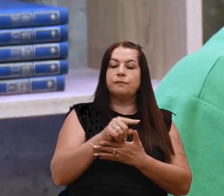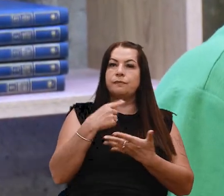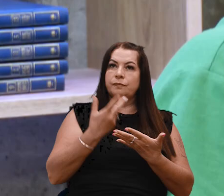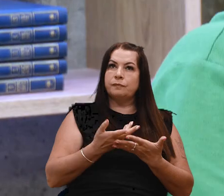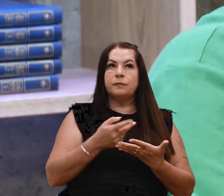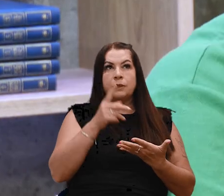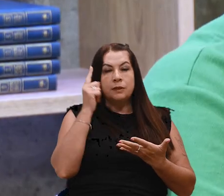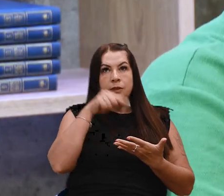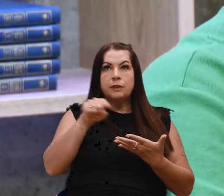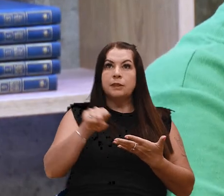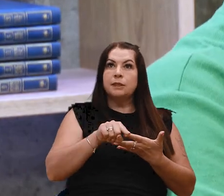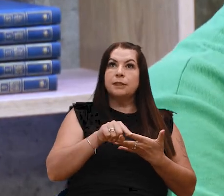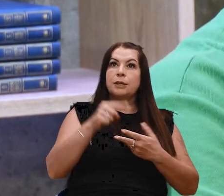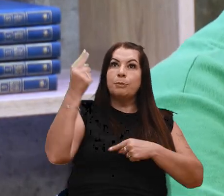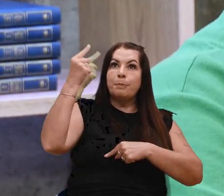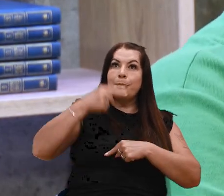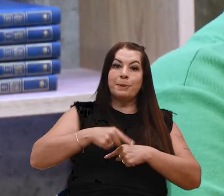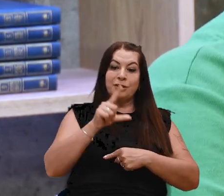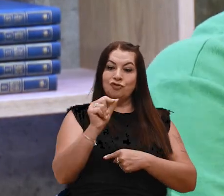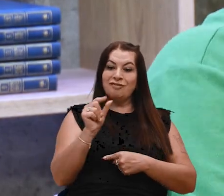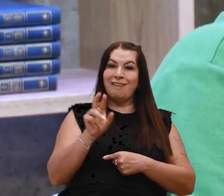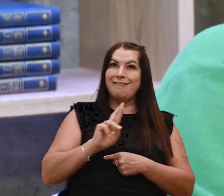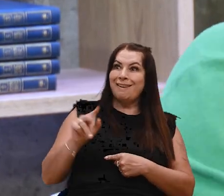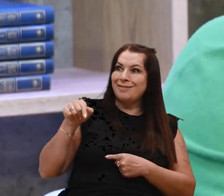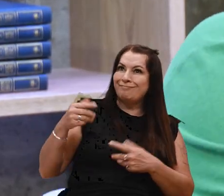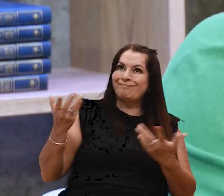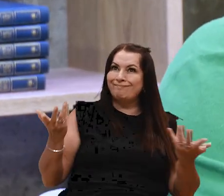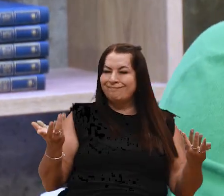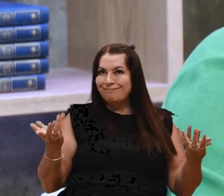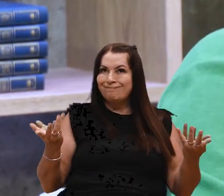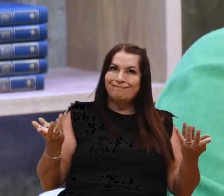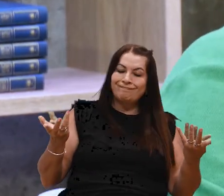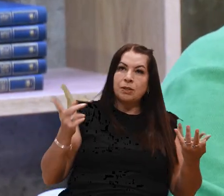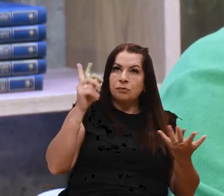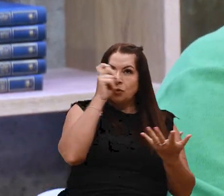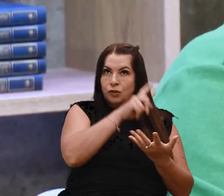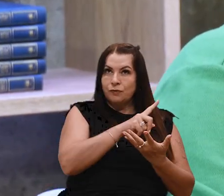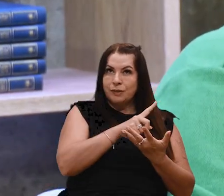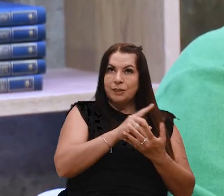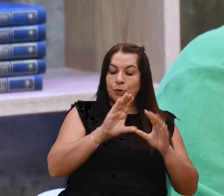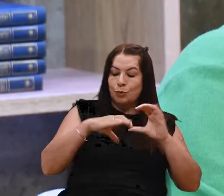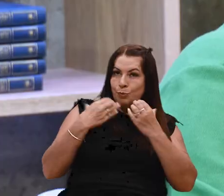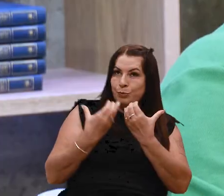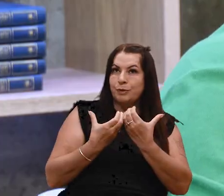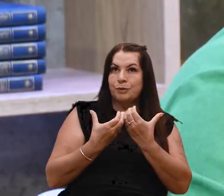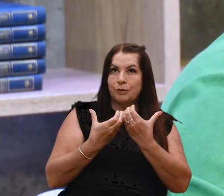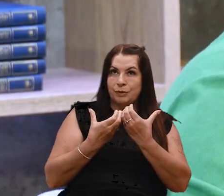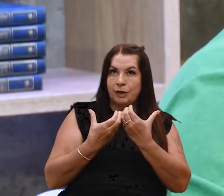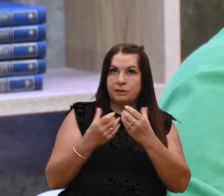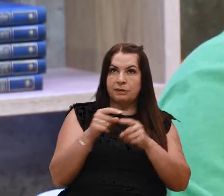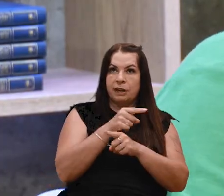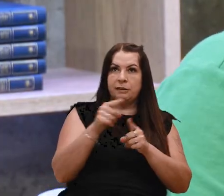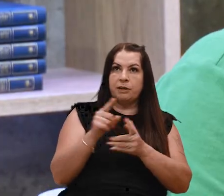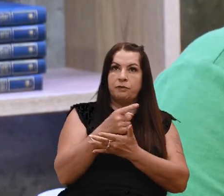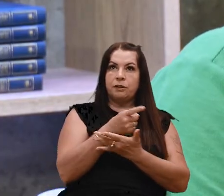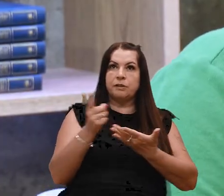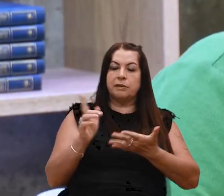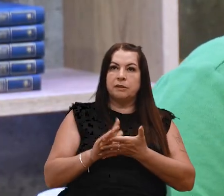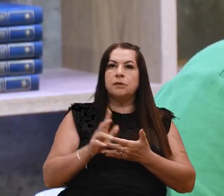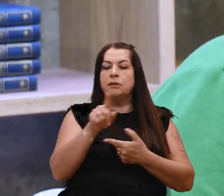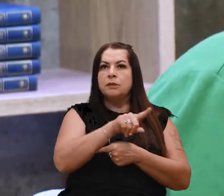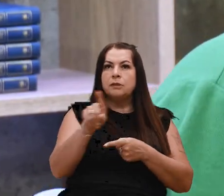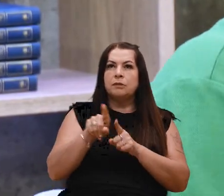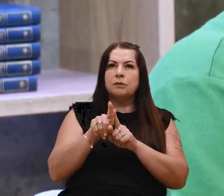gente vê pedágios numa média de R$10. É difícil a comunidade, e acho que cabe o nosso papel até